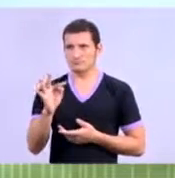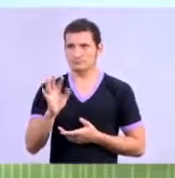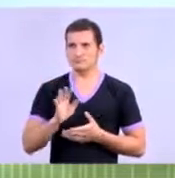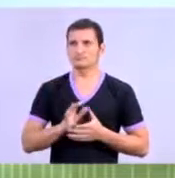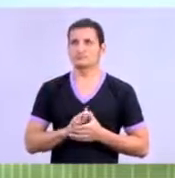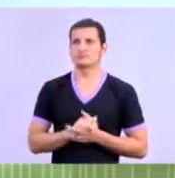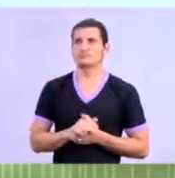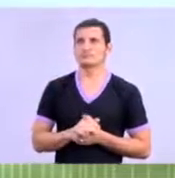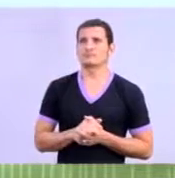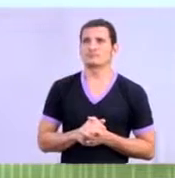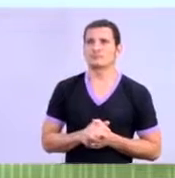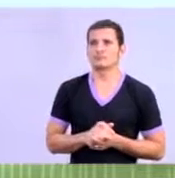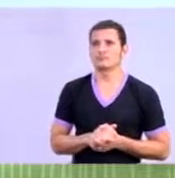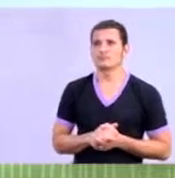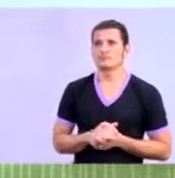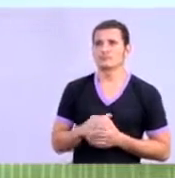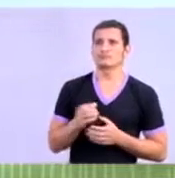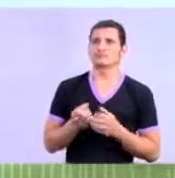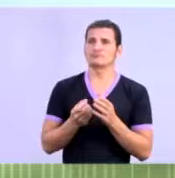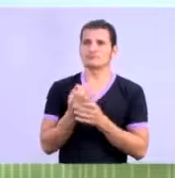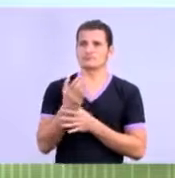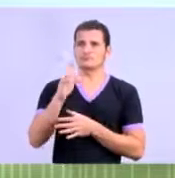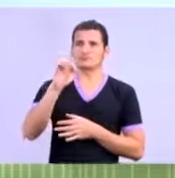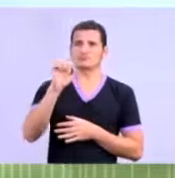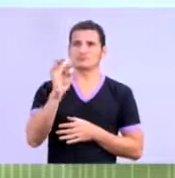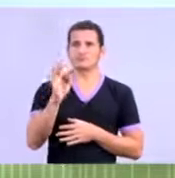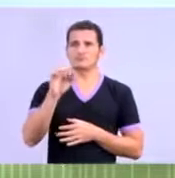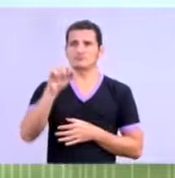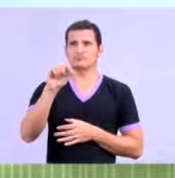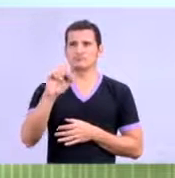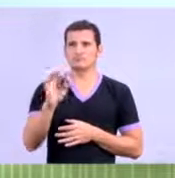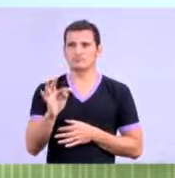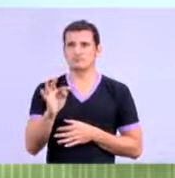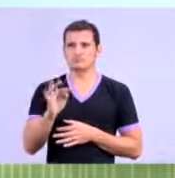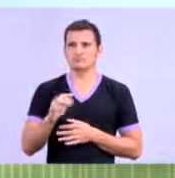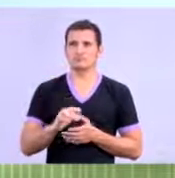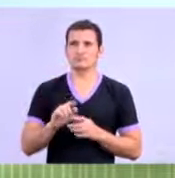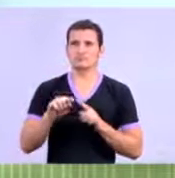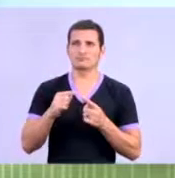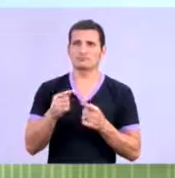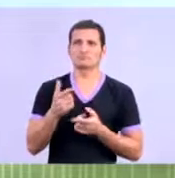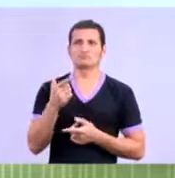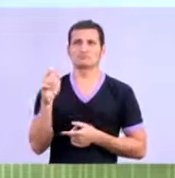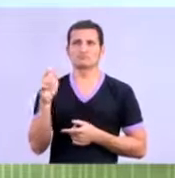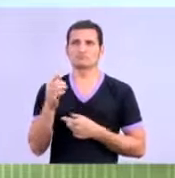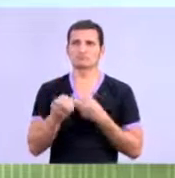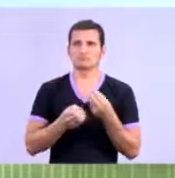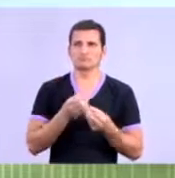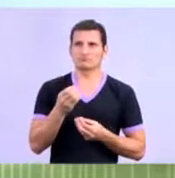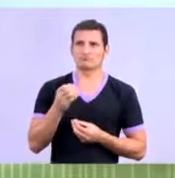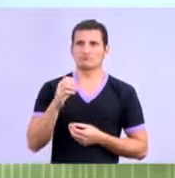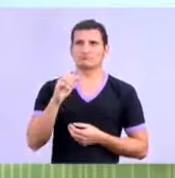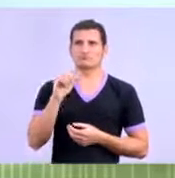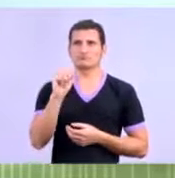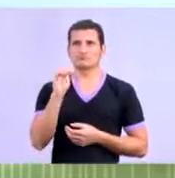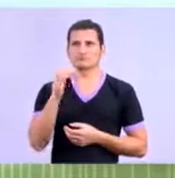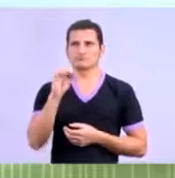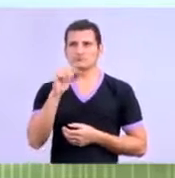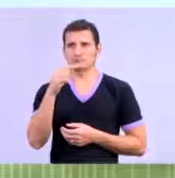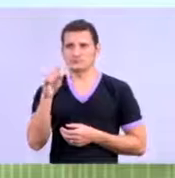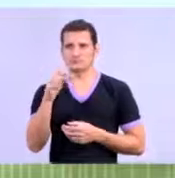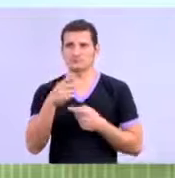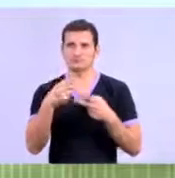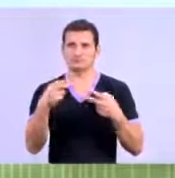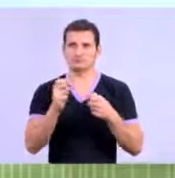atribuindo aquele valor. Então a gente criou os getters e setters de maneira automática. Mas e outros comportamentos? E outras ações que o objeto faz?